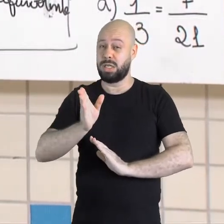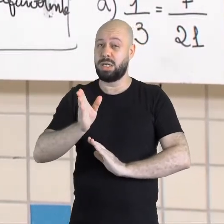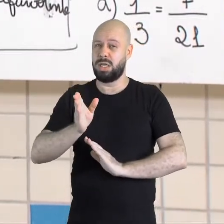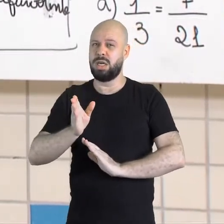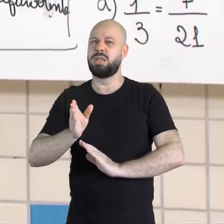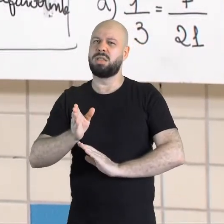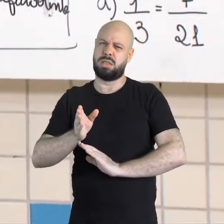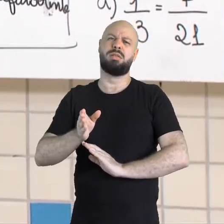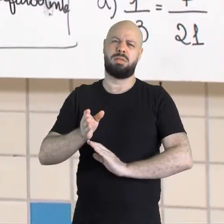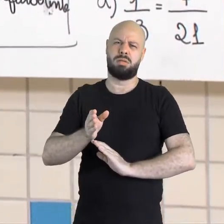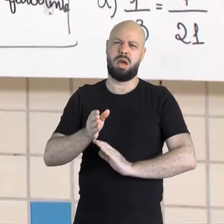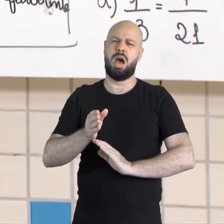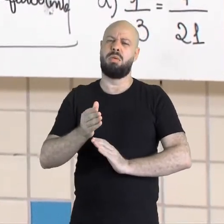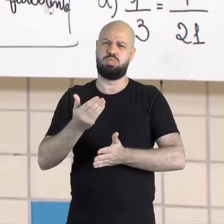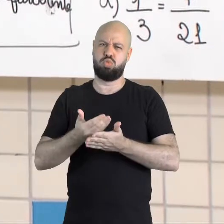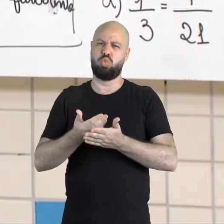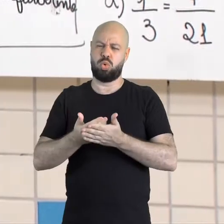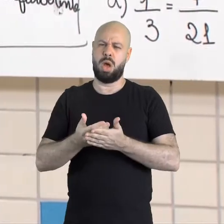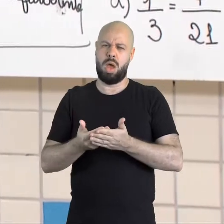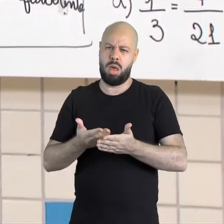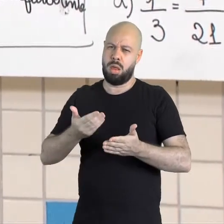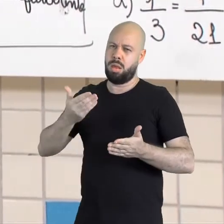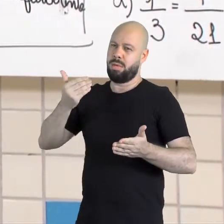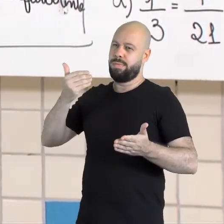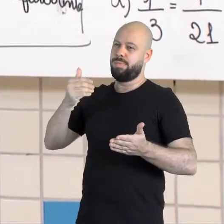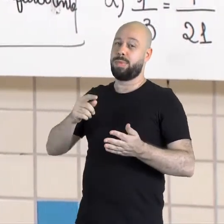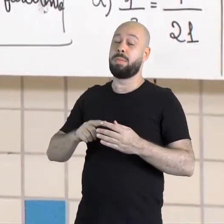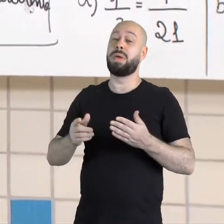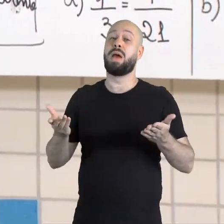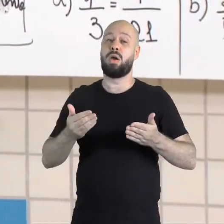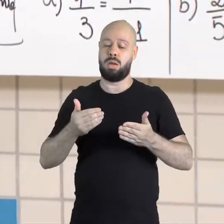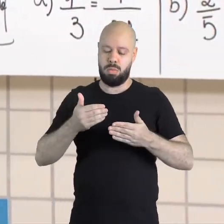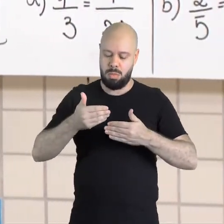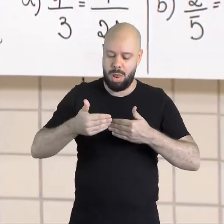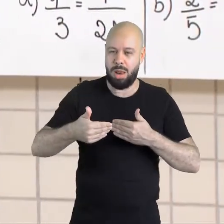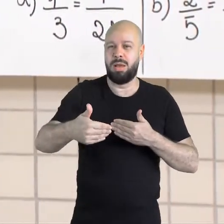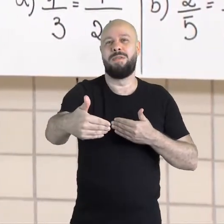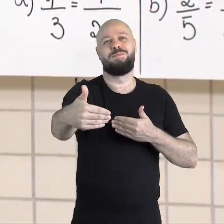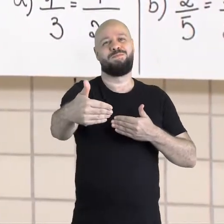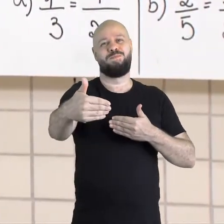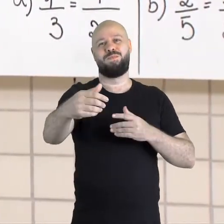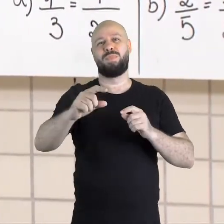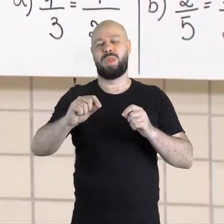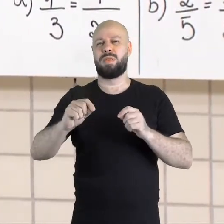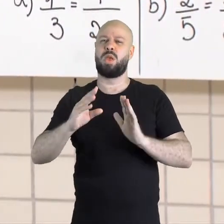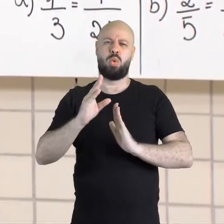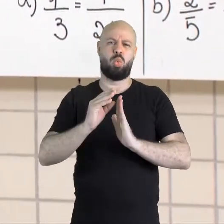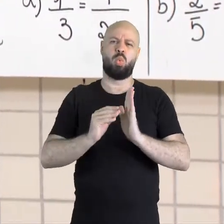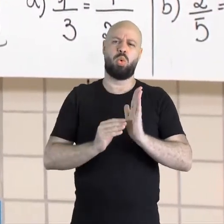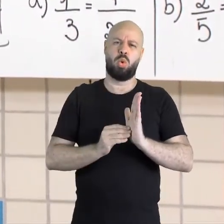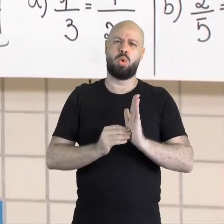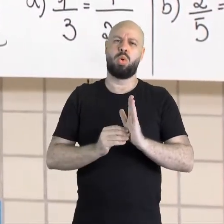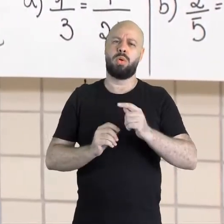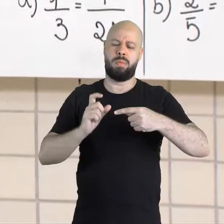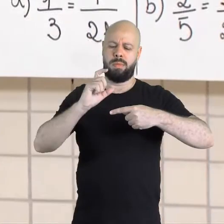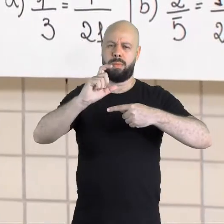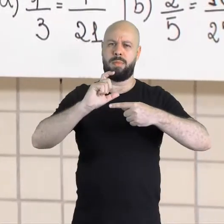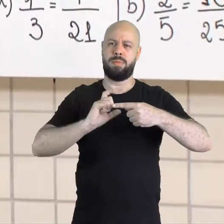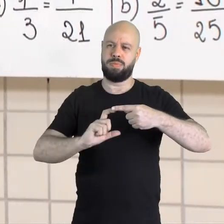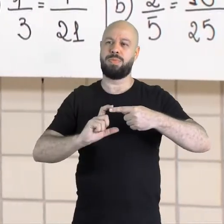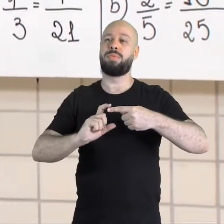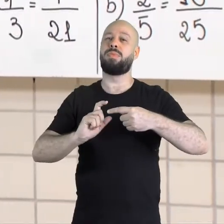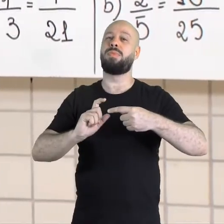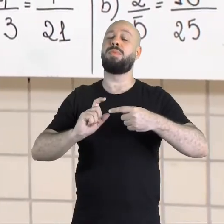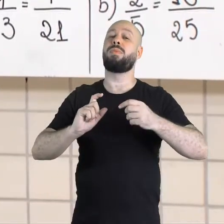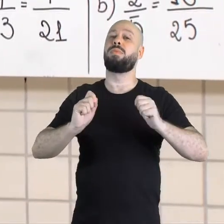séries anteriores. O que vai acontecer adiante serão alguns conteúdos de fração que vão